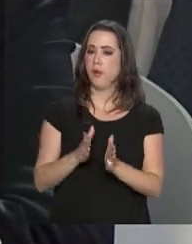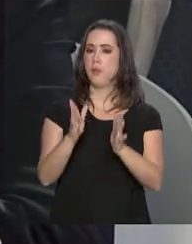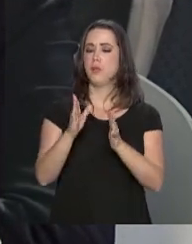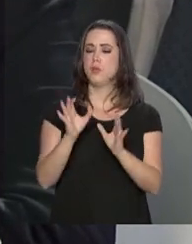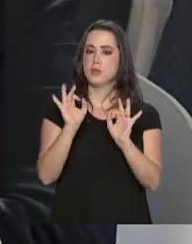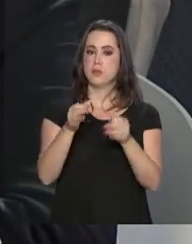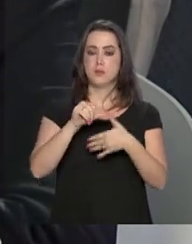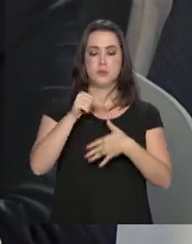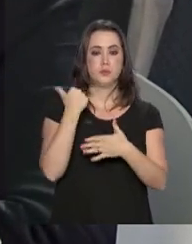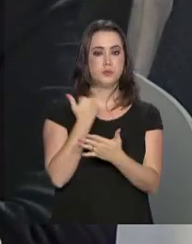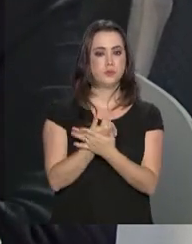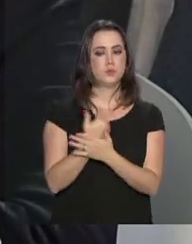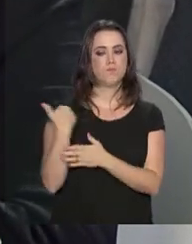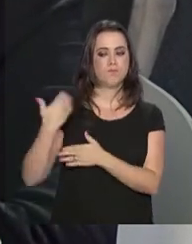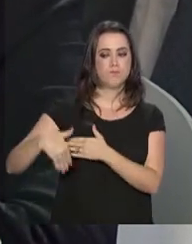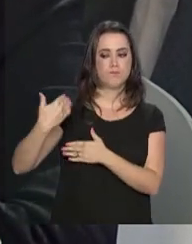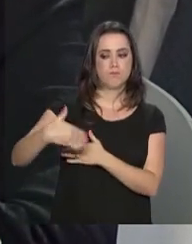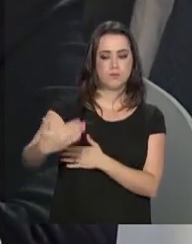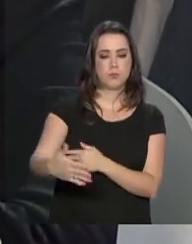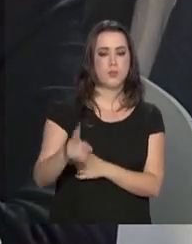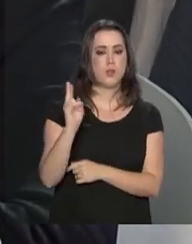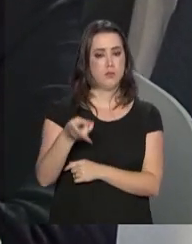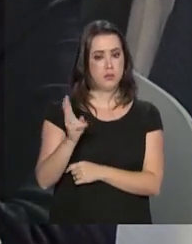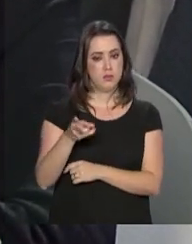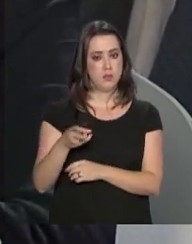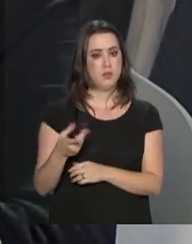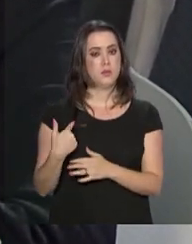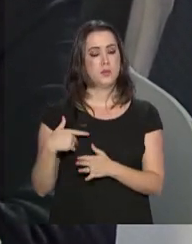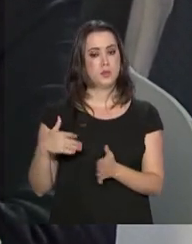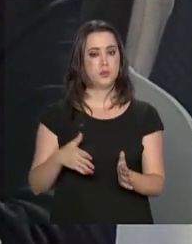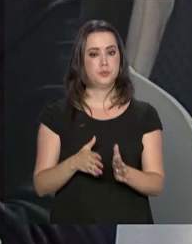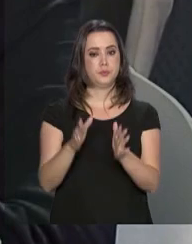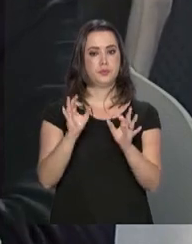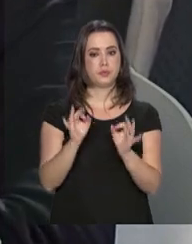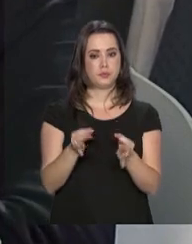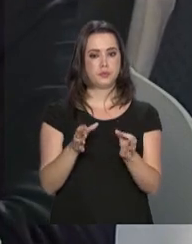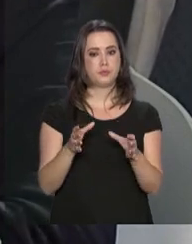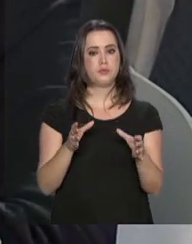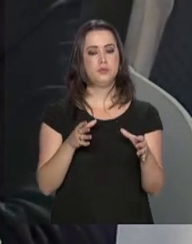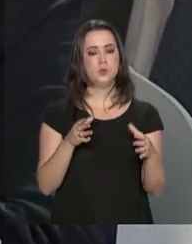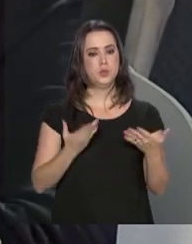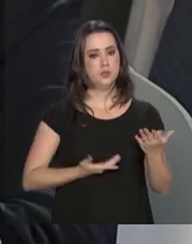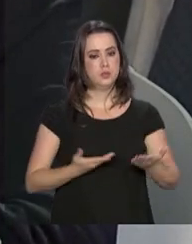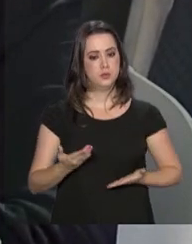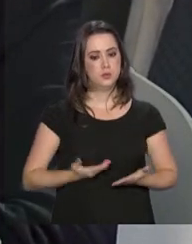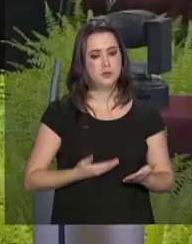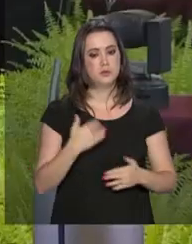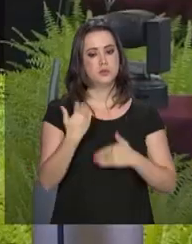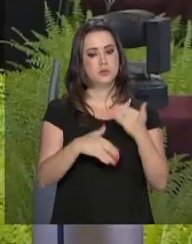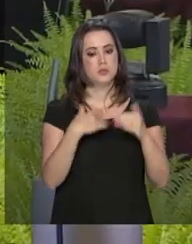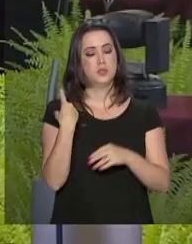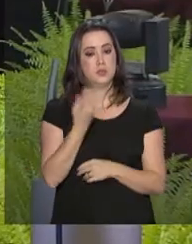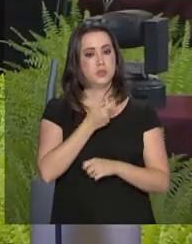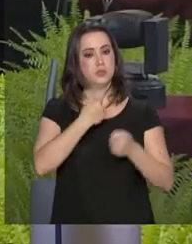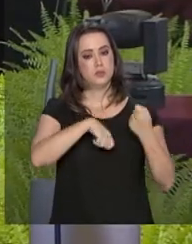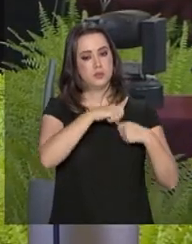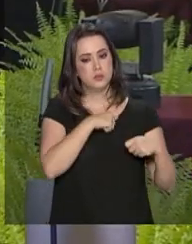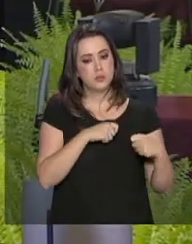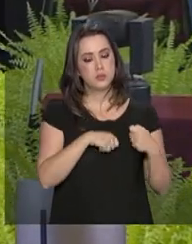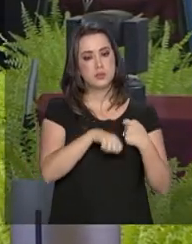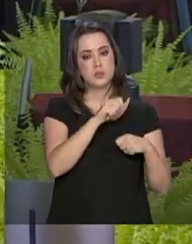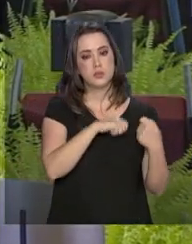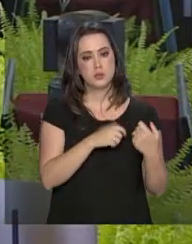Mercosul nos últimos tempos. Recolocamos o bloco a serviço do crescimento de nossas economias,